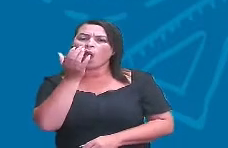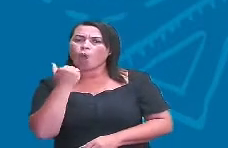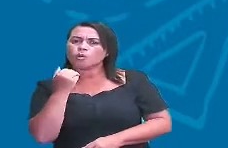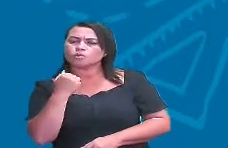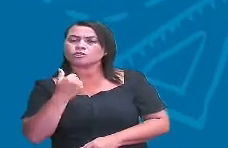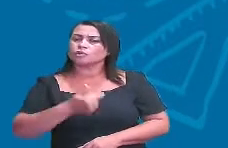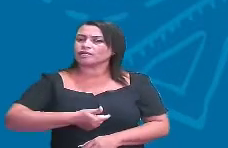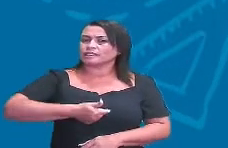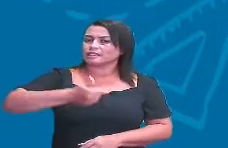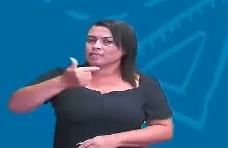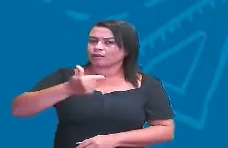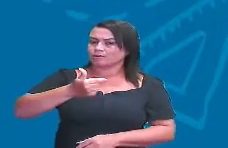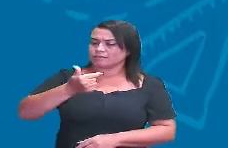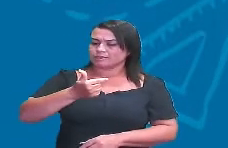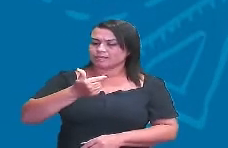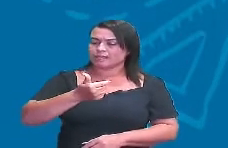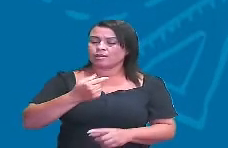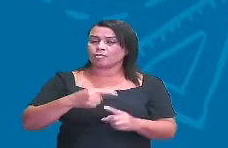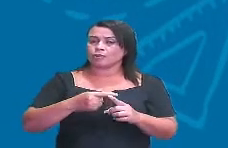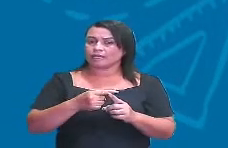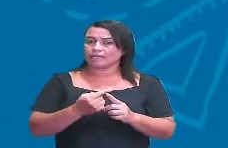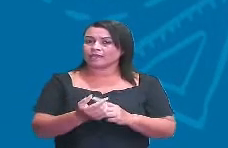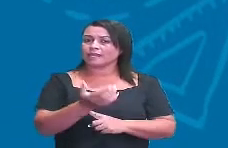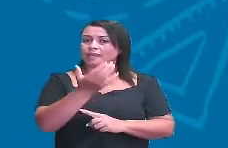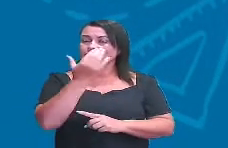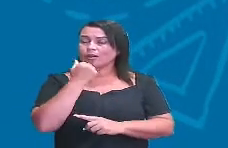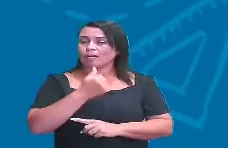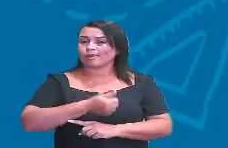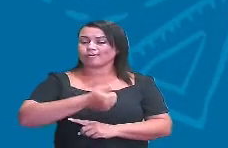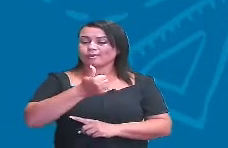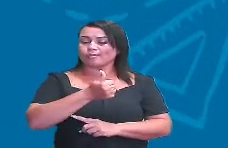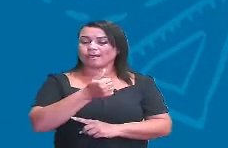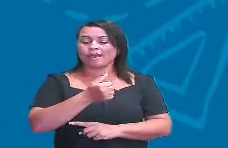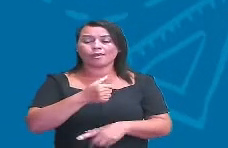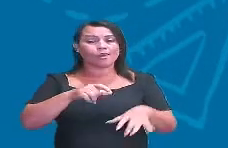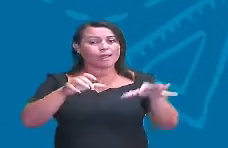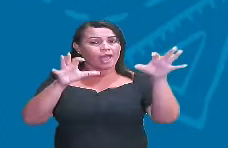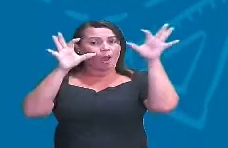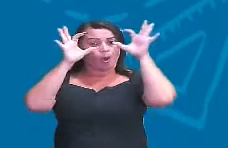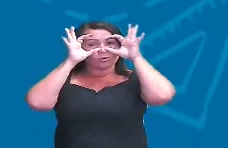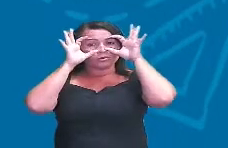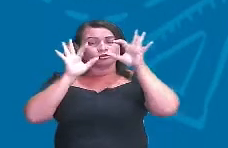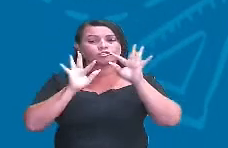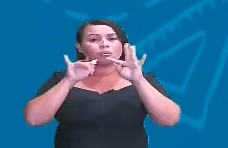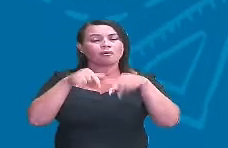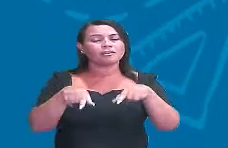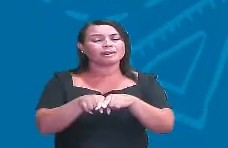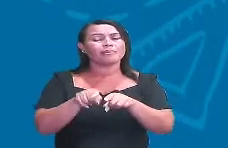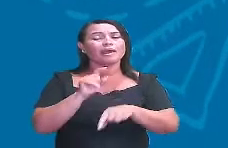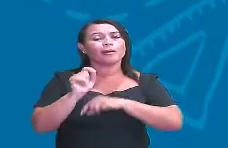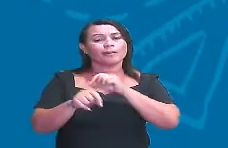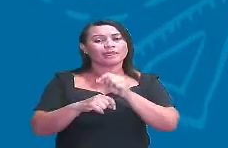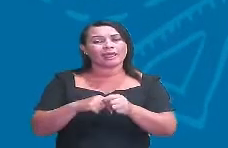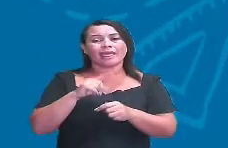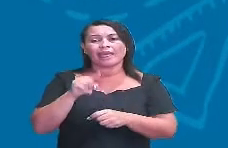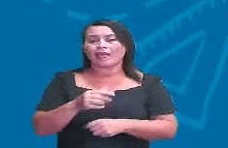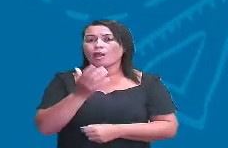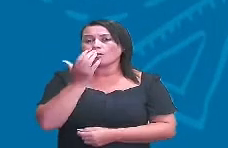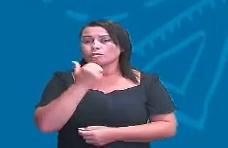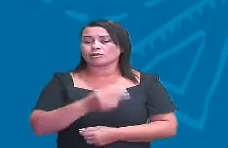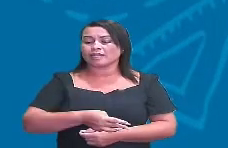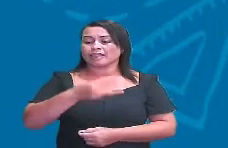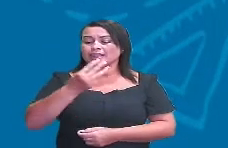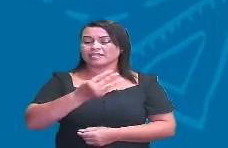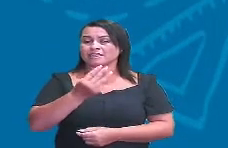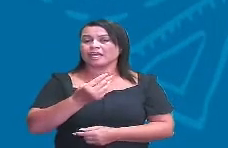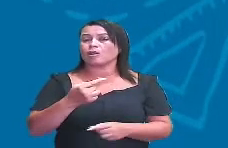consumidora secundária, porque está se alimentando do primário, e a coruja, por fim, seria uma consumidora terciária,